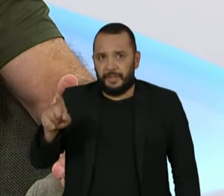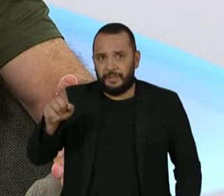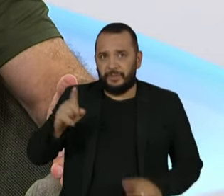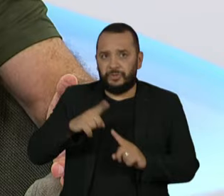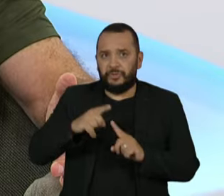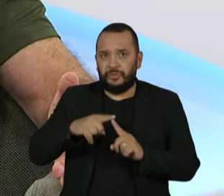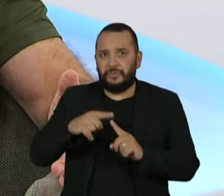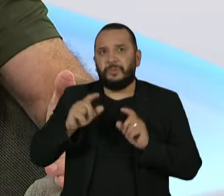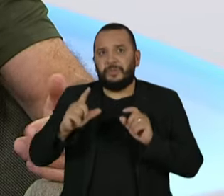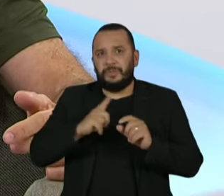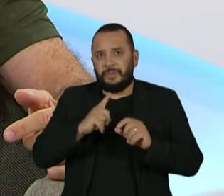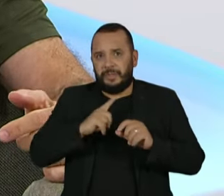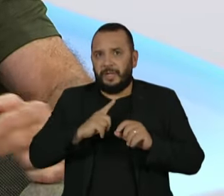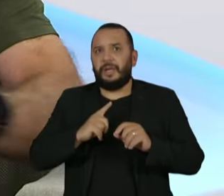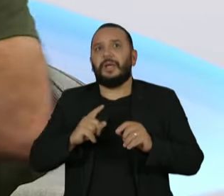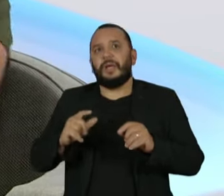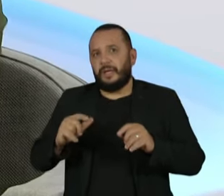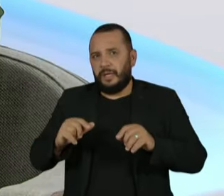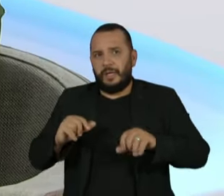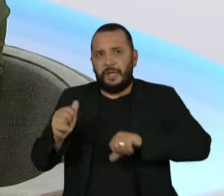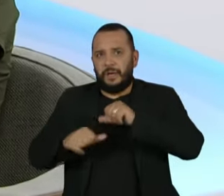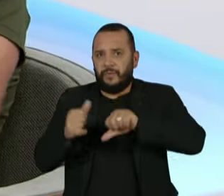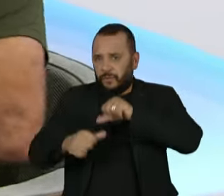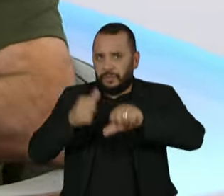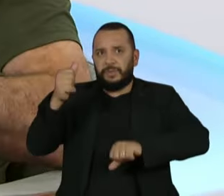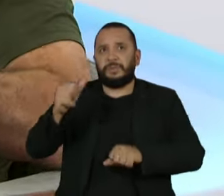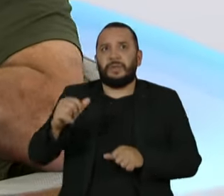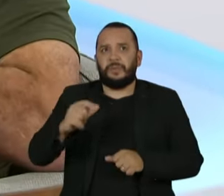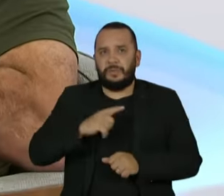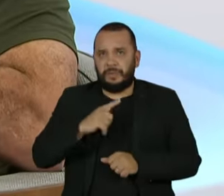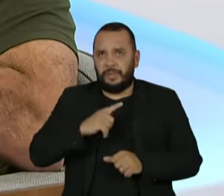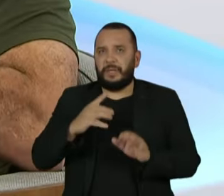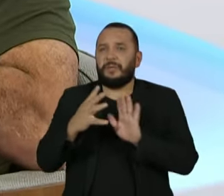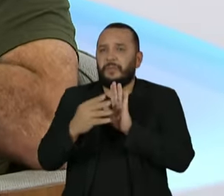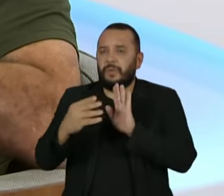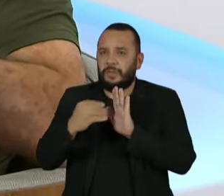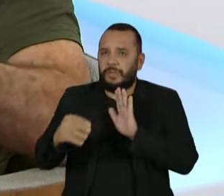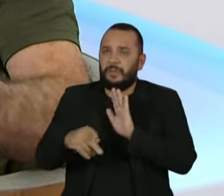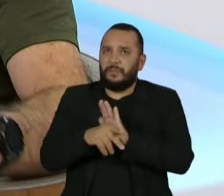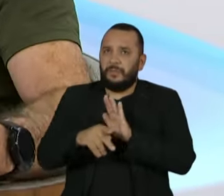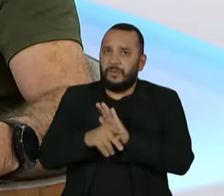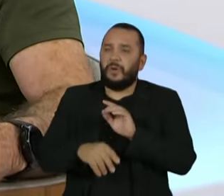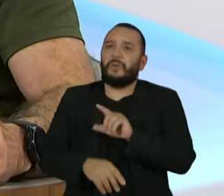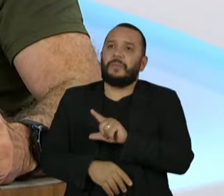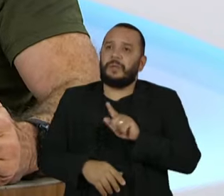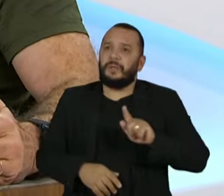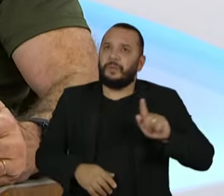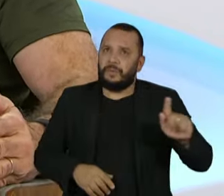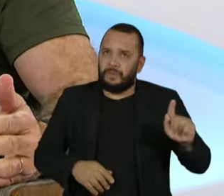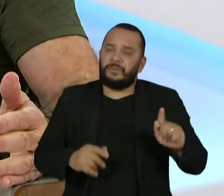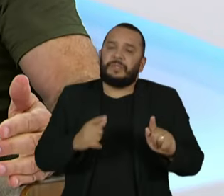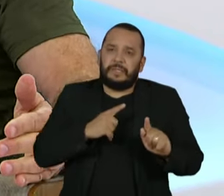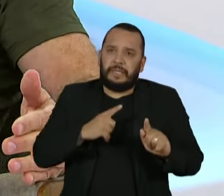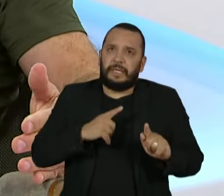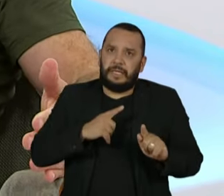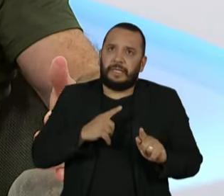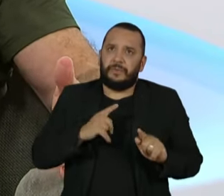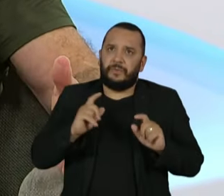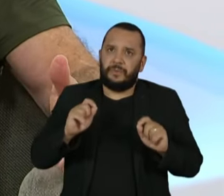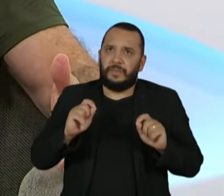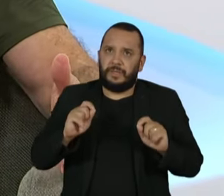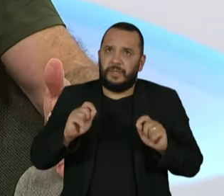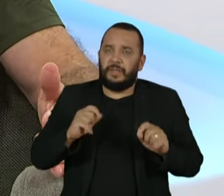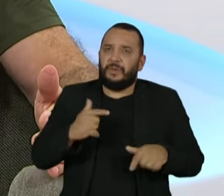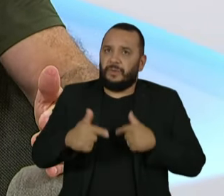que a gente tá vendo que vem de Inteligência Artificial e principalmente dos grandes modelos linguísticos ela tem uma peculiaridade ela começa a afetar